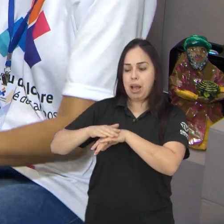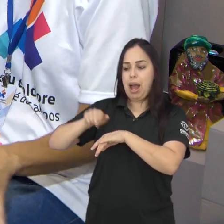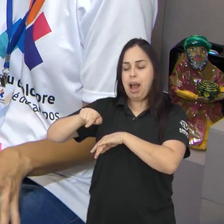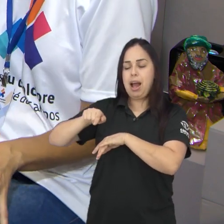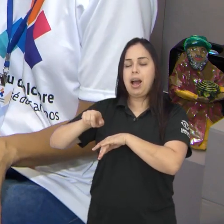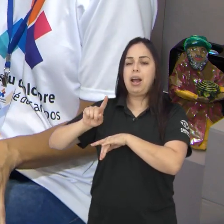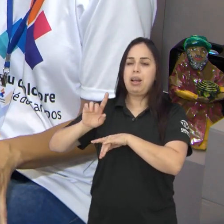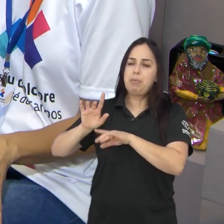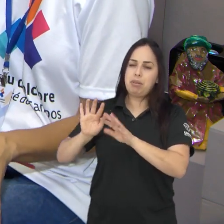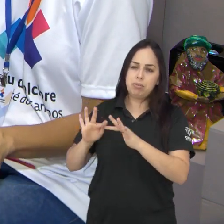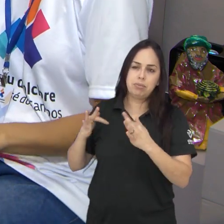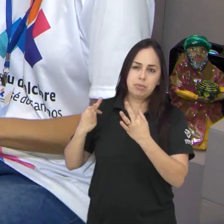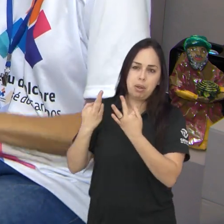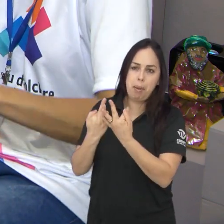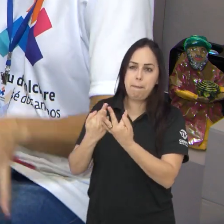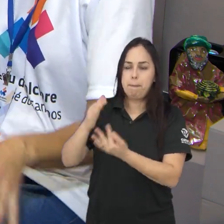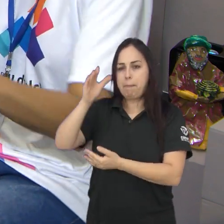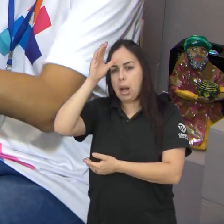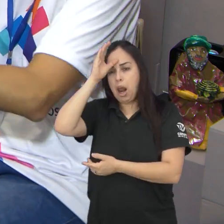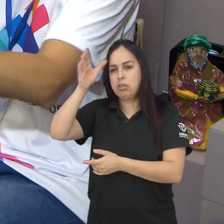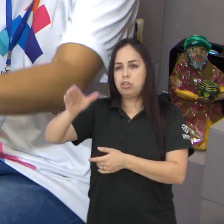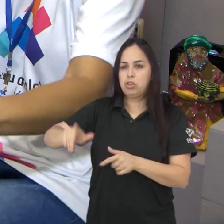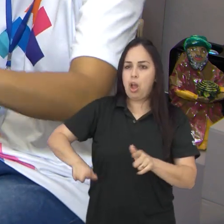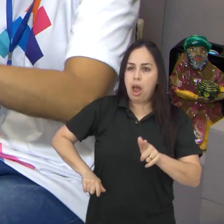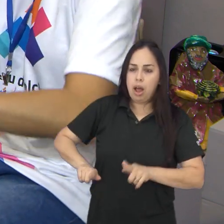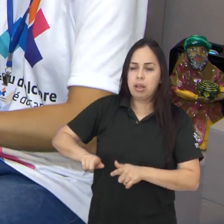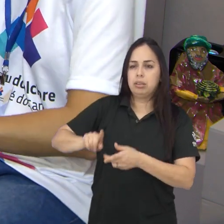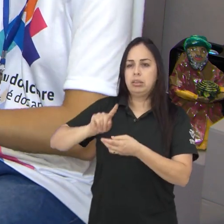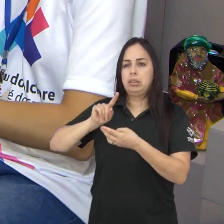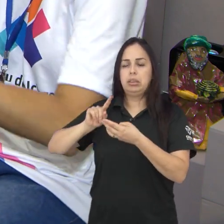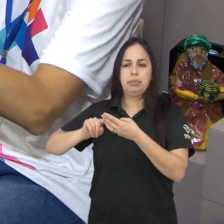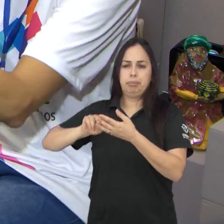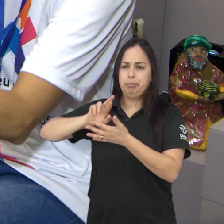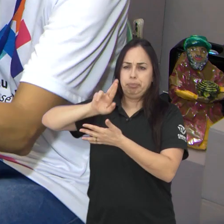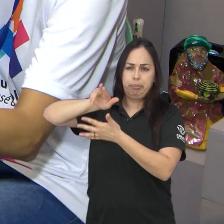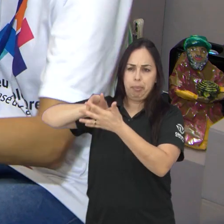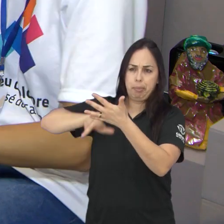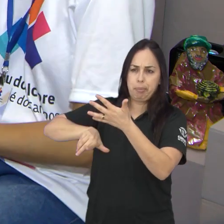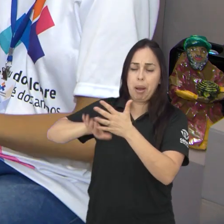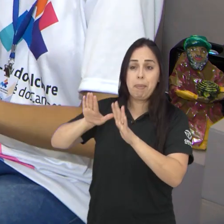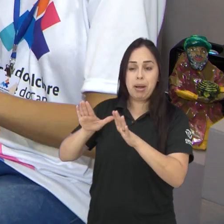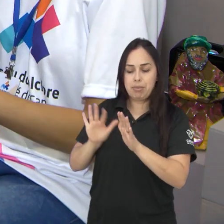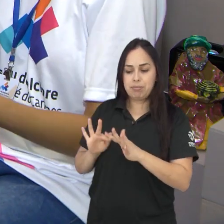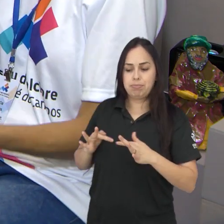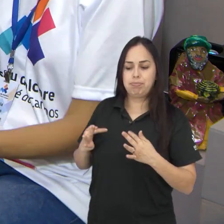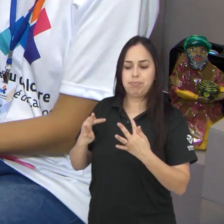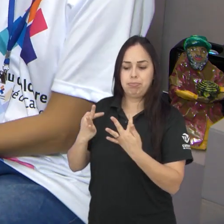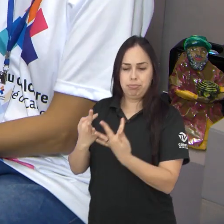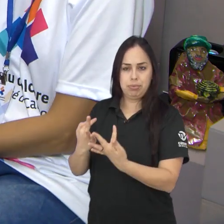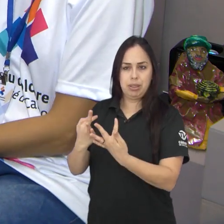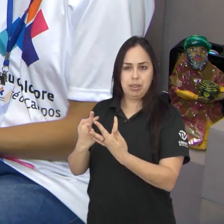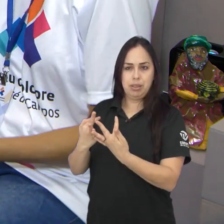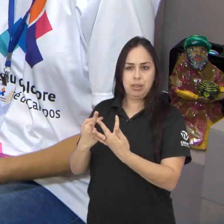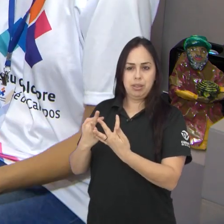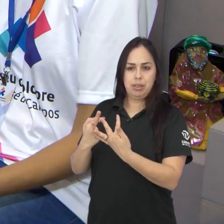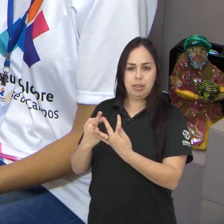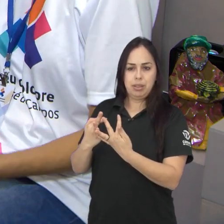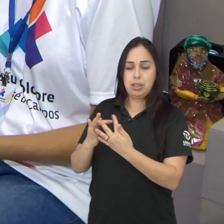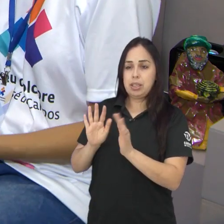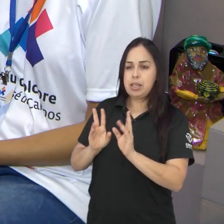família extensa, né? Claro, assim, primo, tio, tia, compadre, mas é uma família